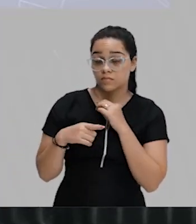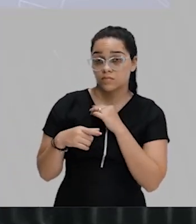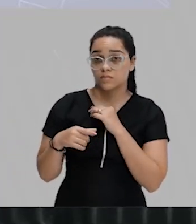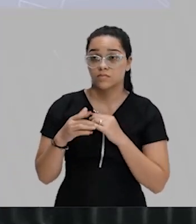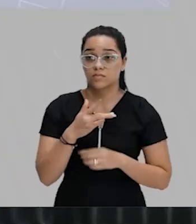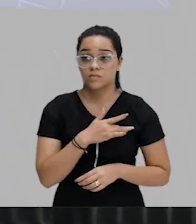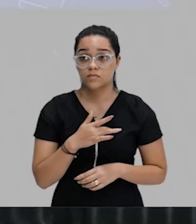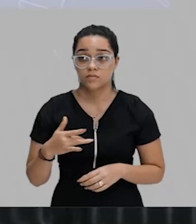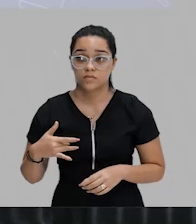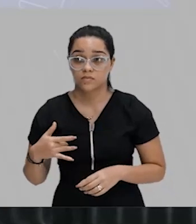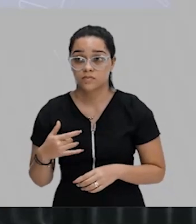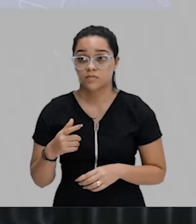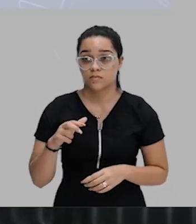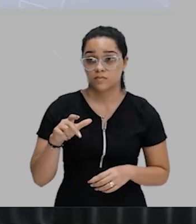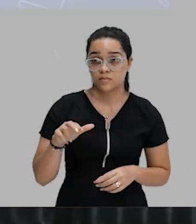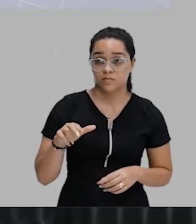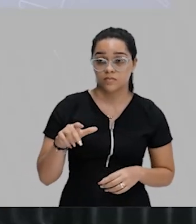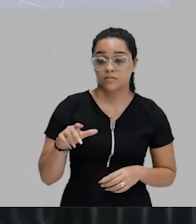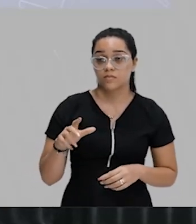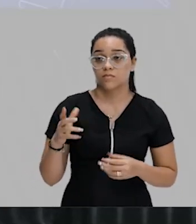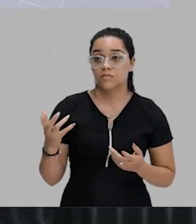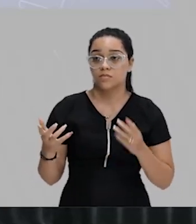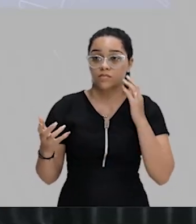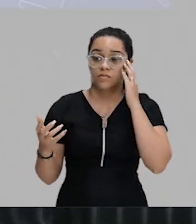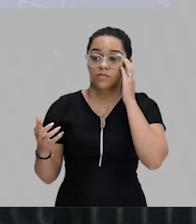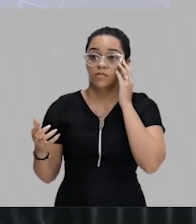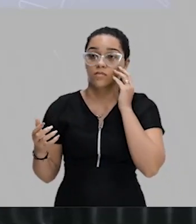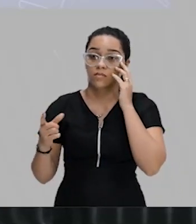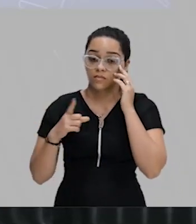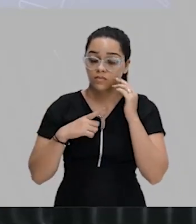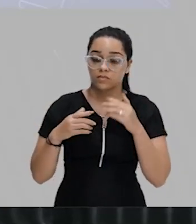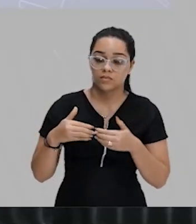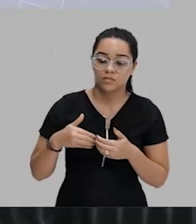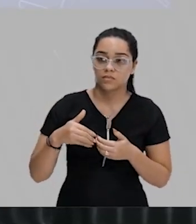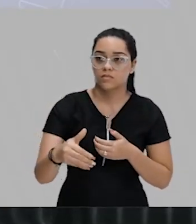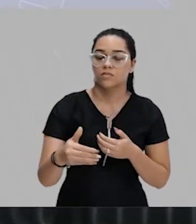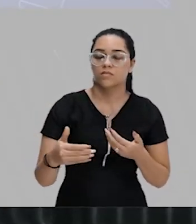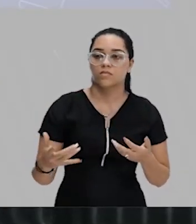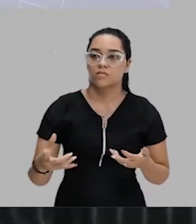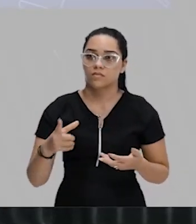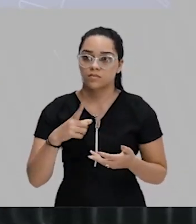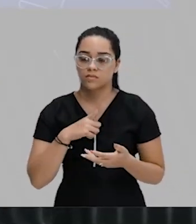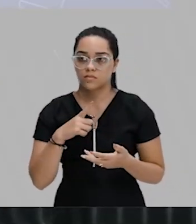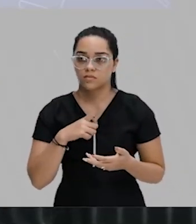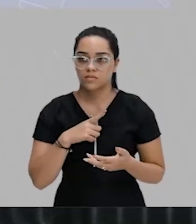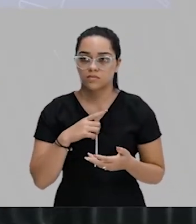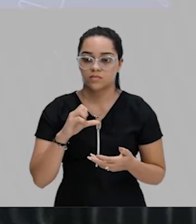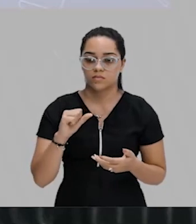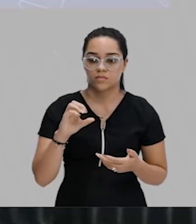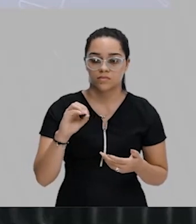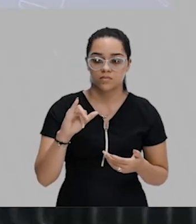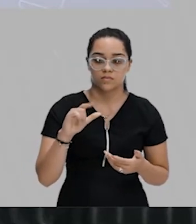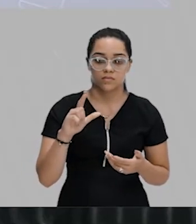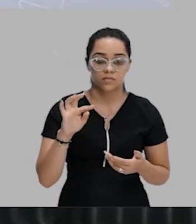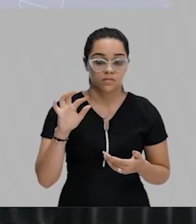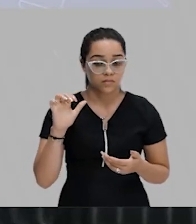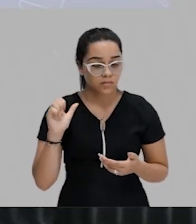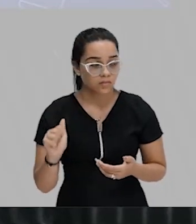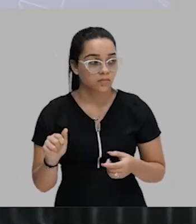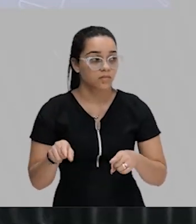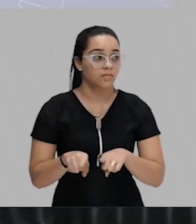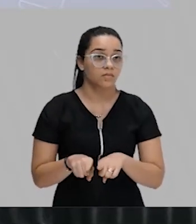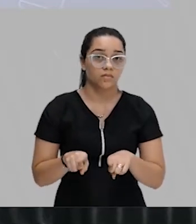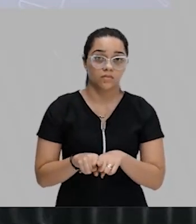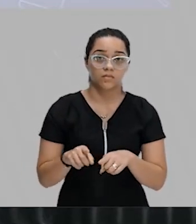debilitada, acabou sendo assumido pelo irmão. E o irmão deu continuidade, evidentemente, a esse regime socialista.